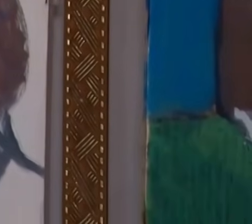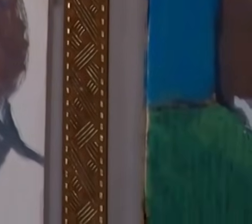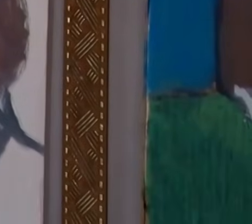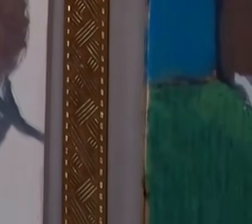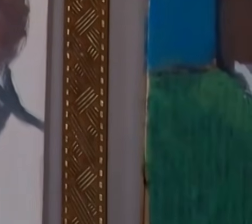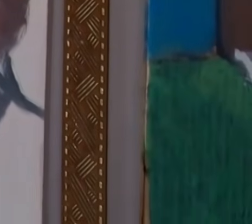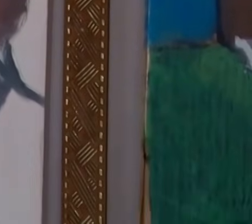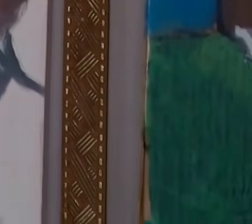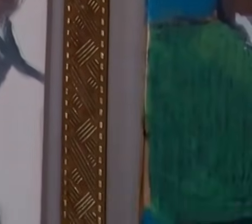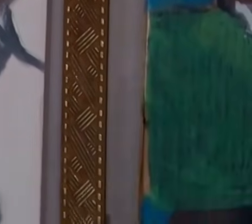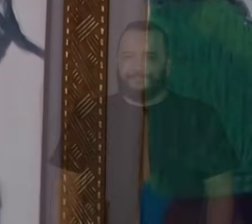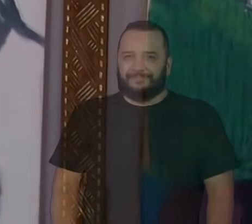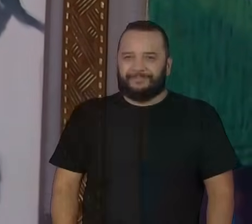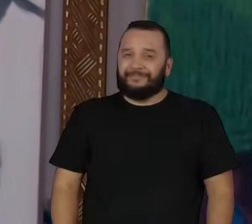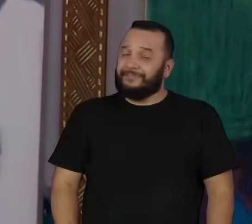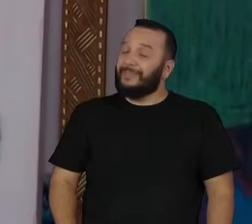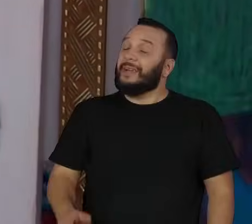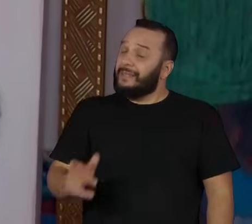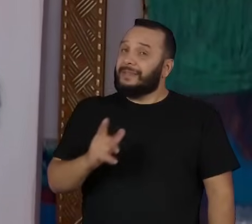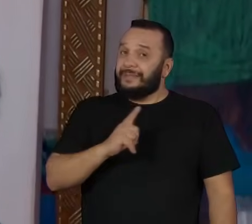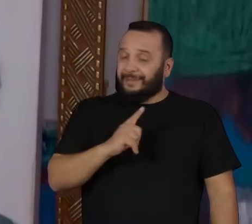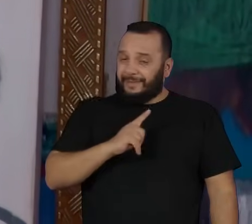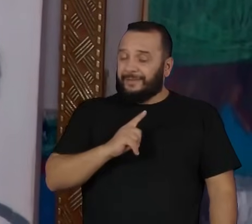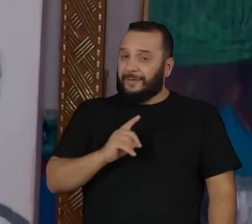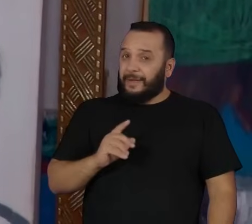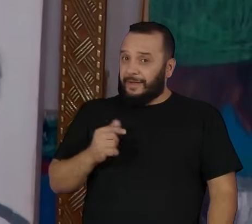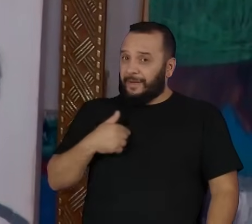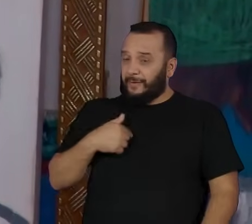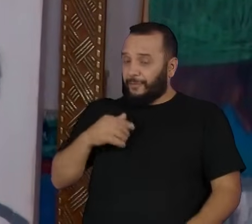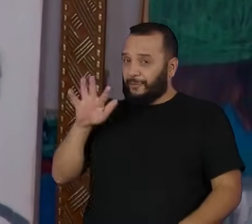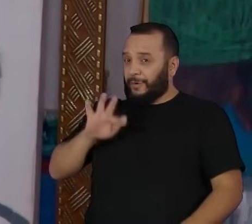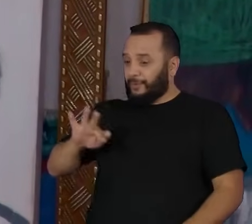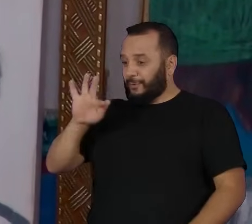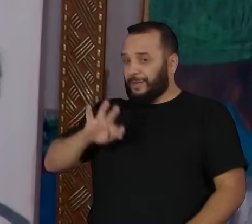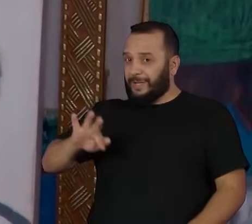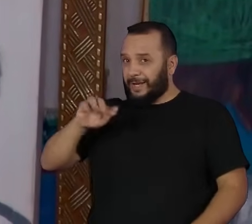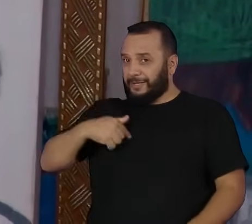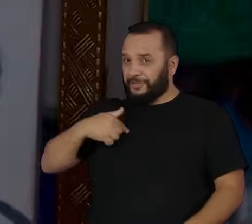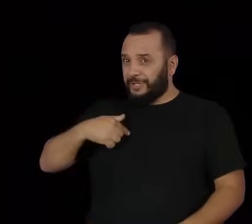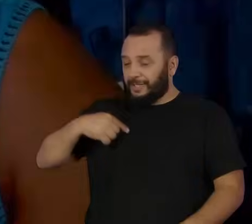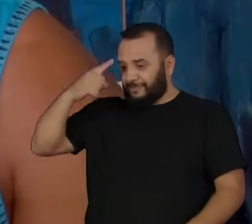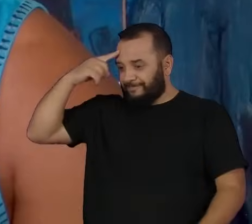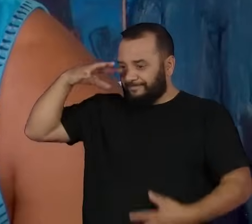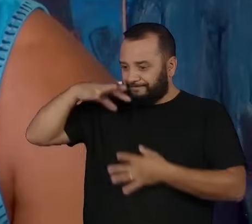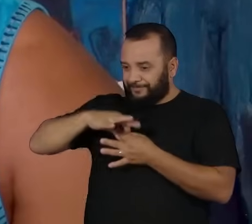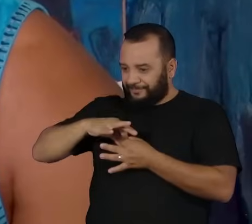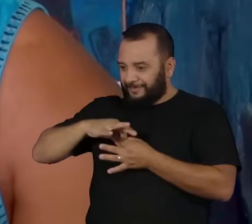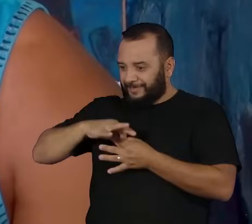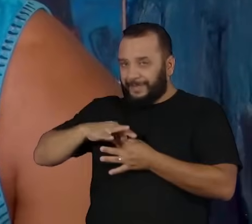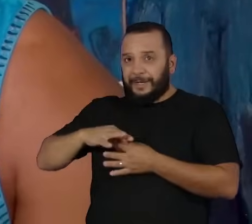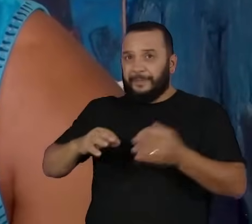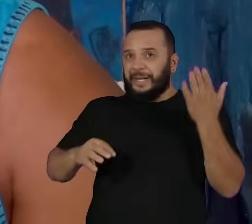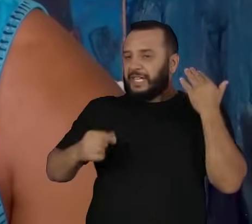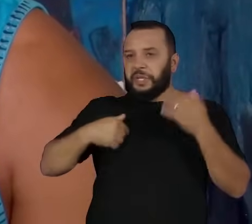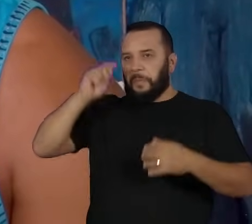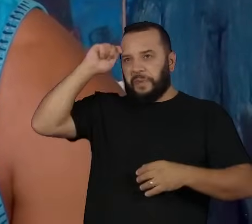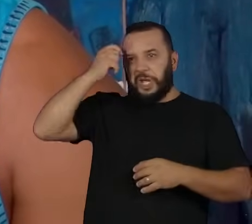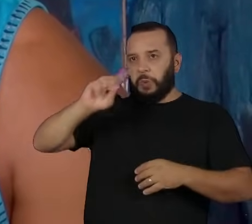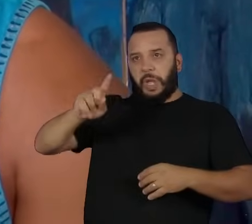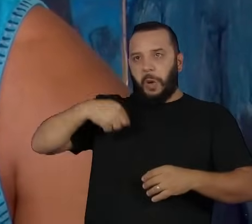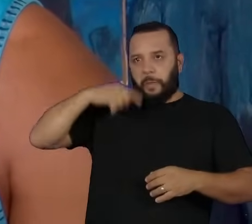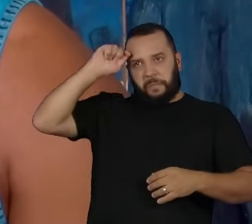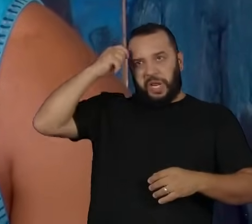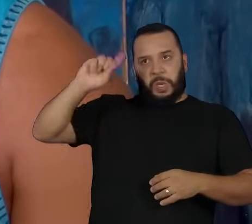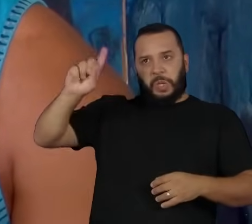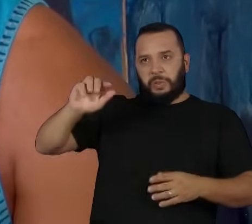O curso de História tem tudo a ver, porque foi na faculdade que eu me conheci enquanto pessoa preta, né? Eu neguei minha negritude por muito tempo.